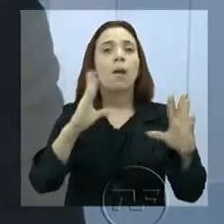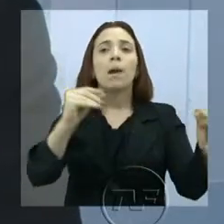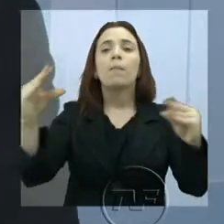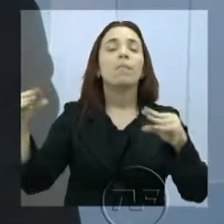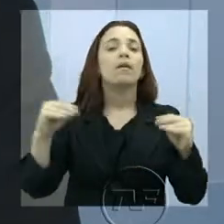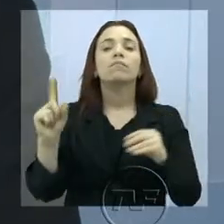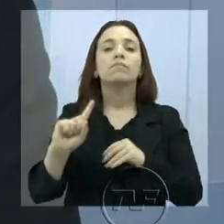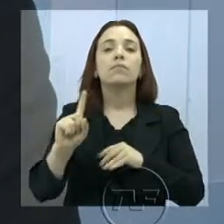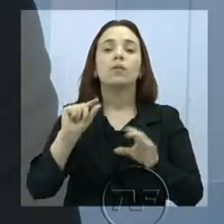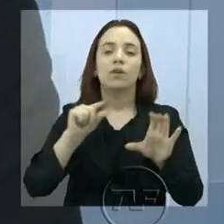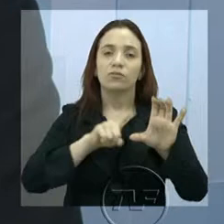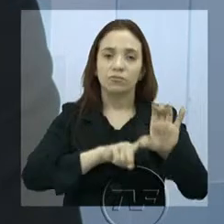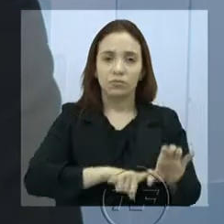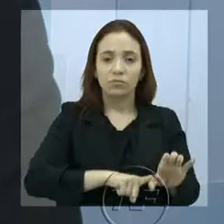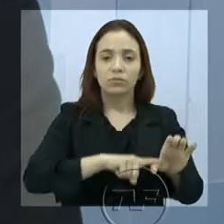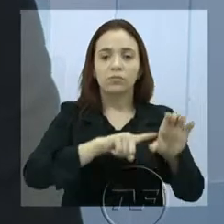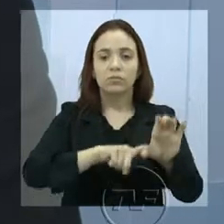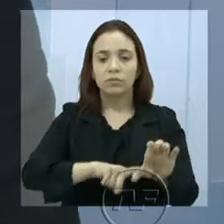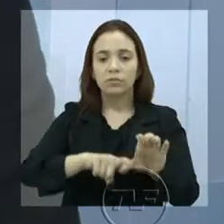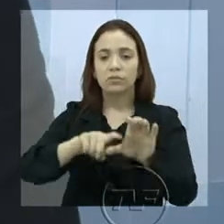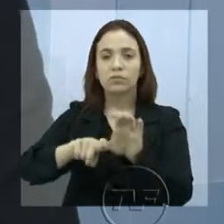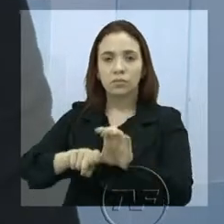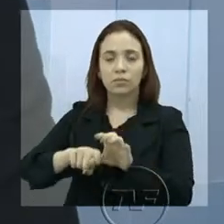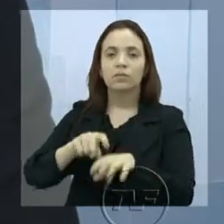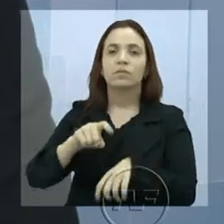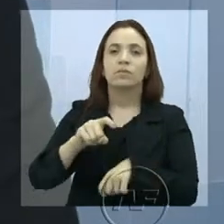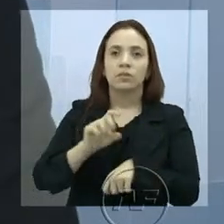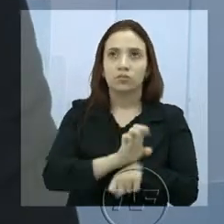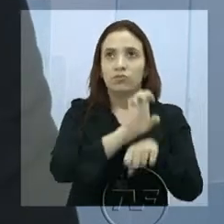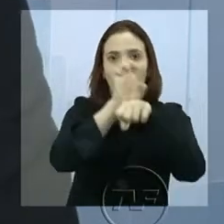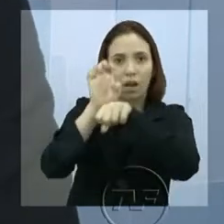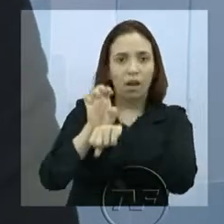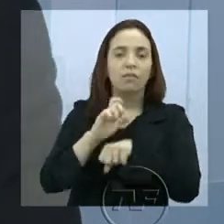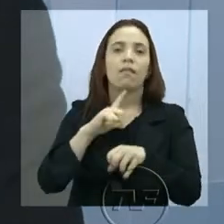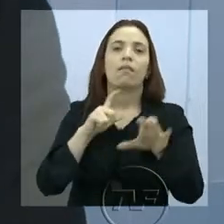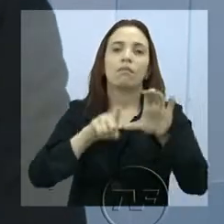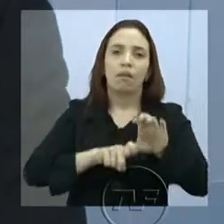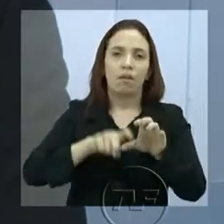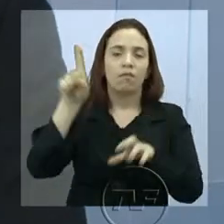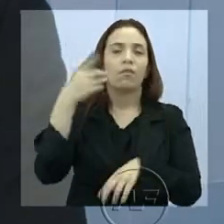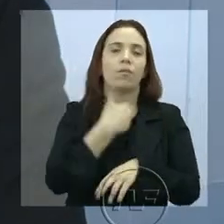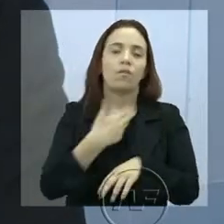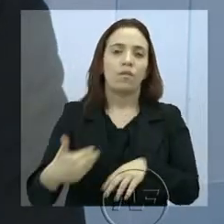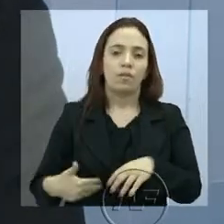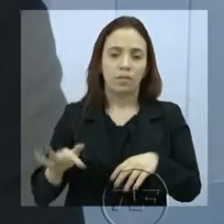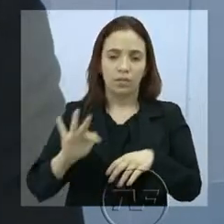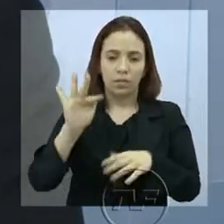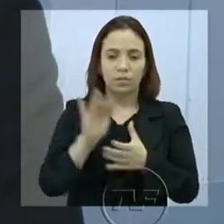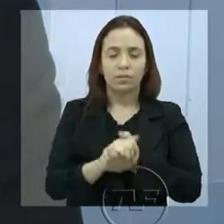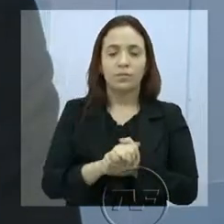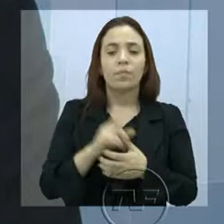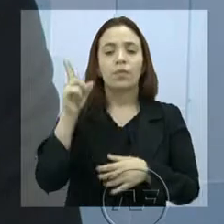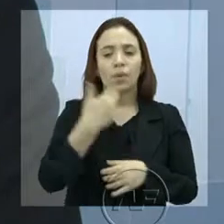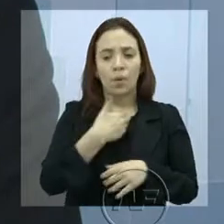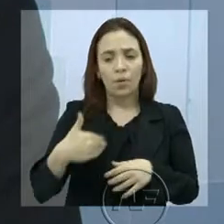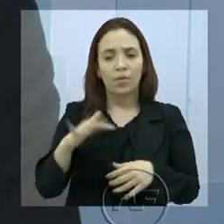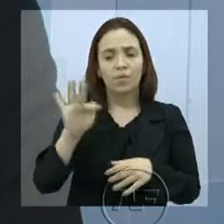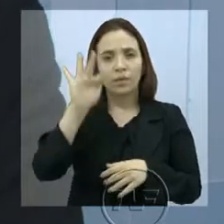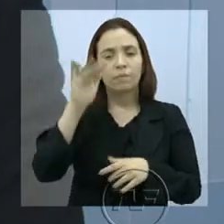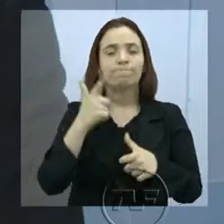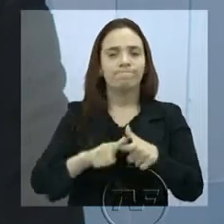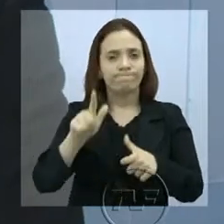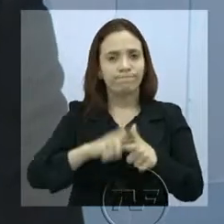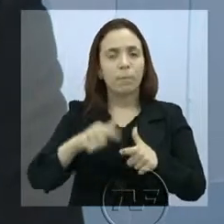que é o endividamento dos entes federativos. O governo federal tem problemas de fechamento de